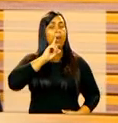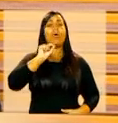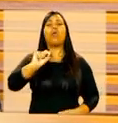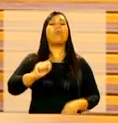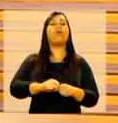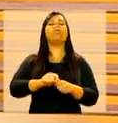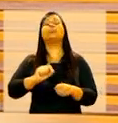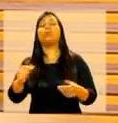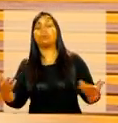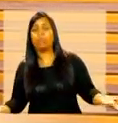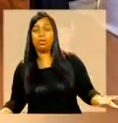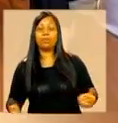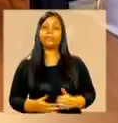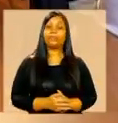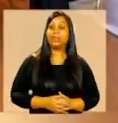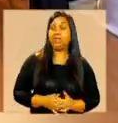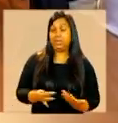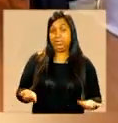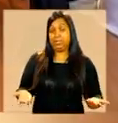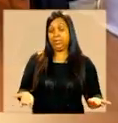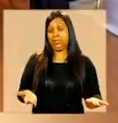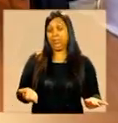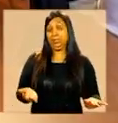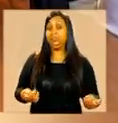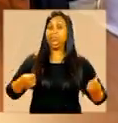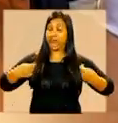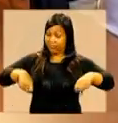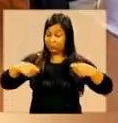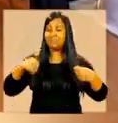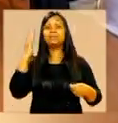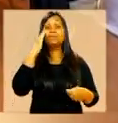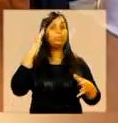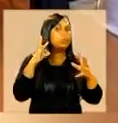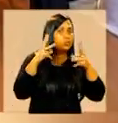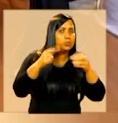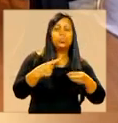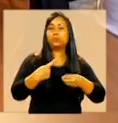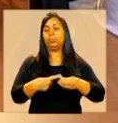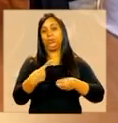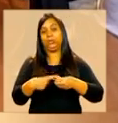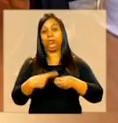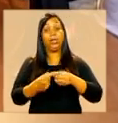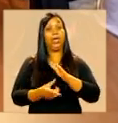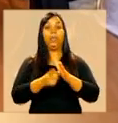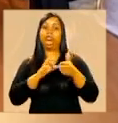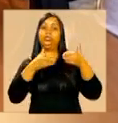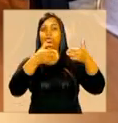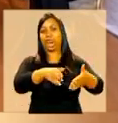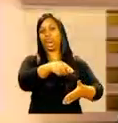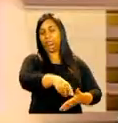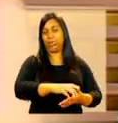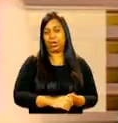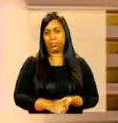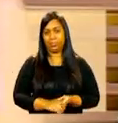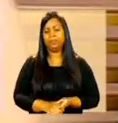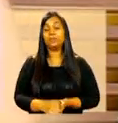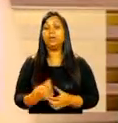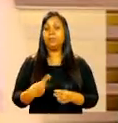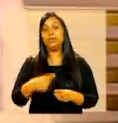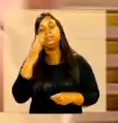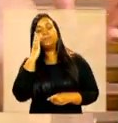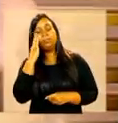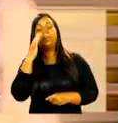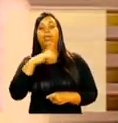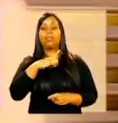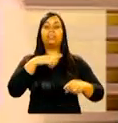faço? Na verdade, nesse caso, você tem que saber tudo sobre a cidade antes de chegar lá. Porque aí você vai saber